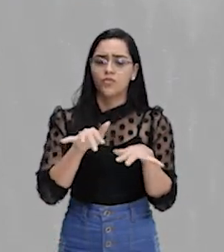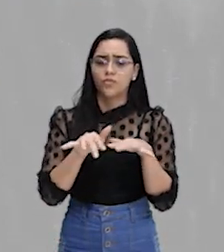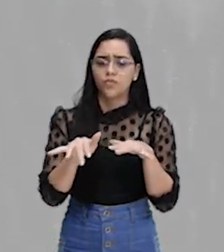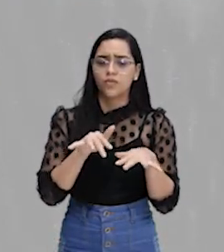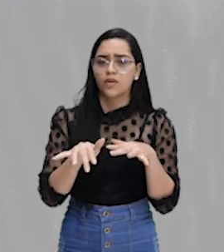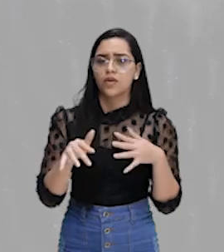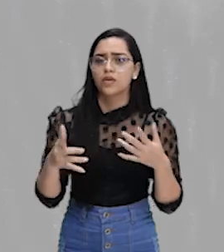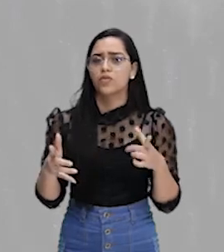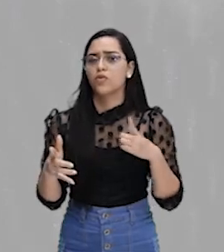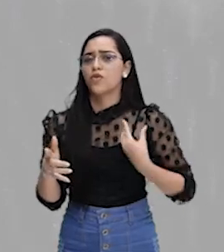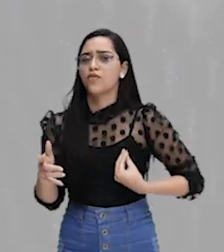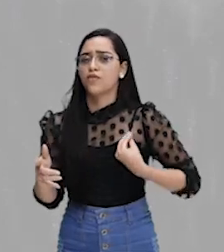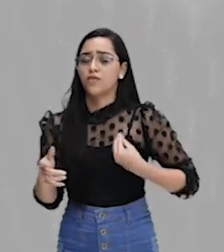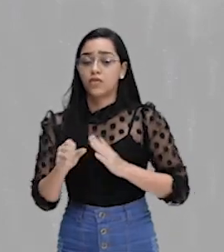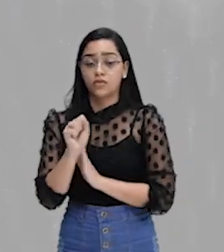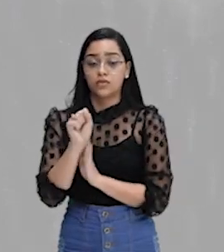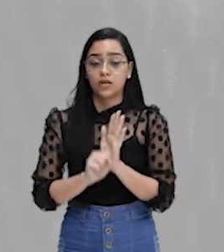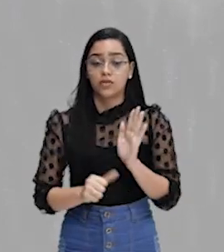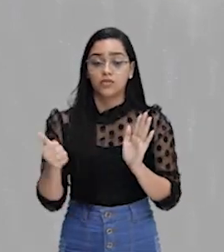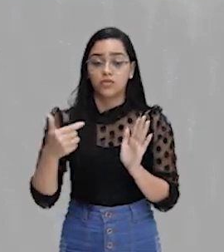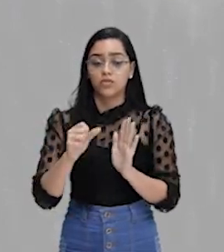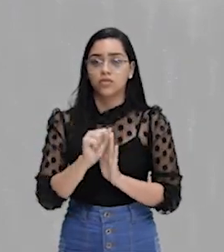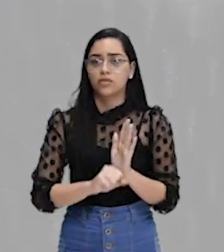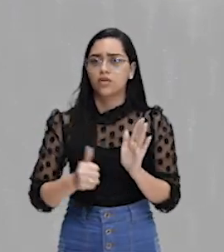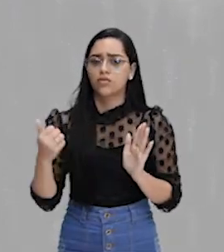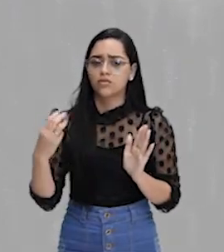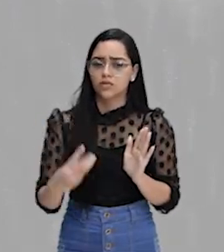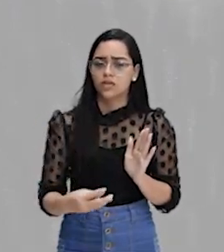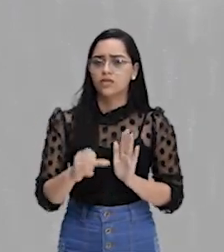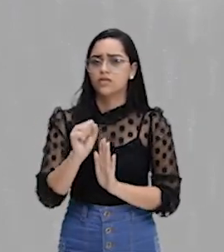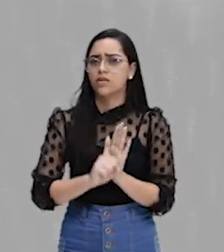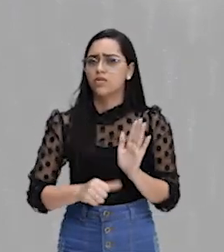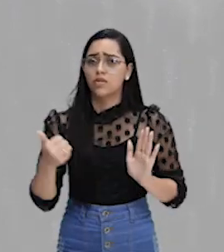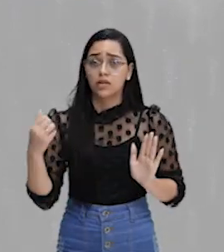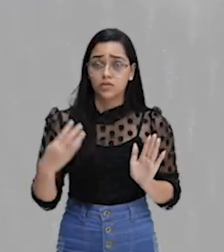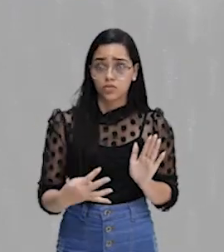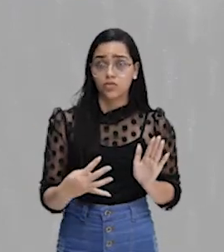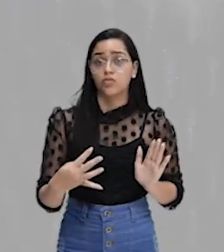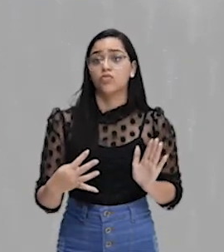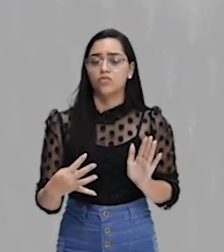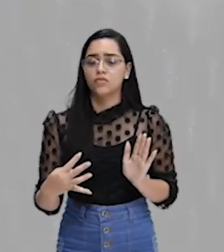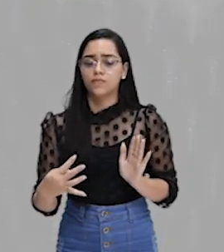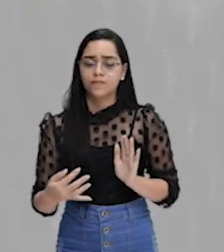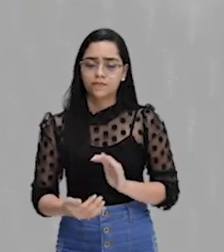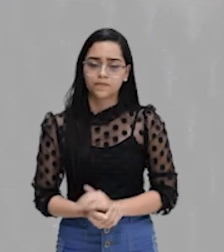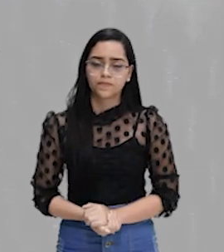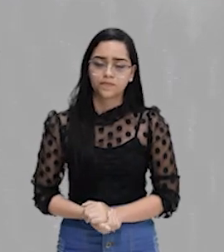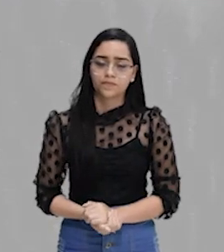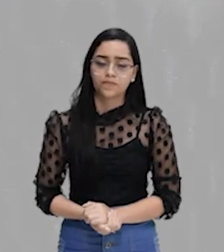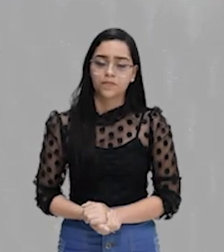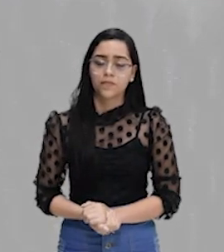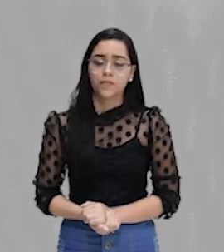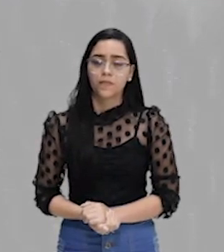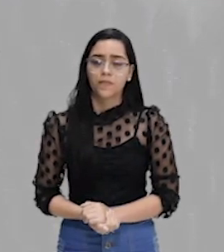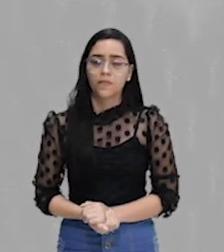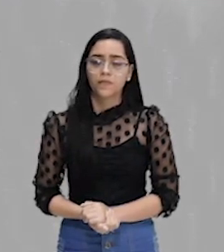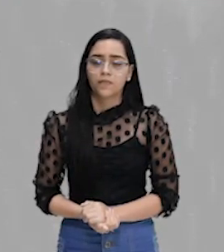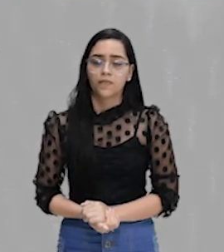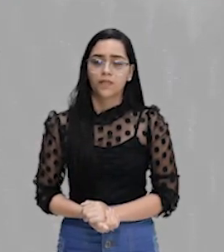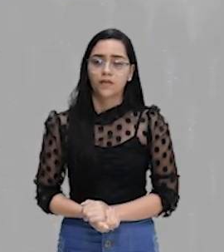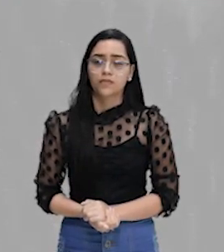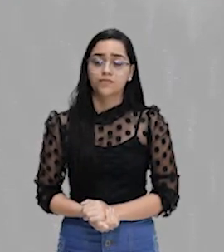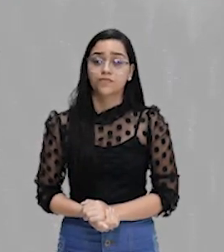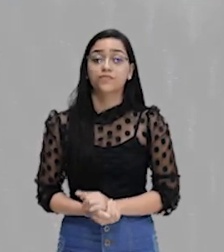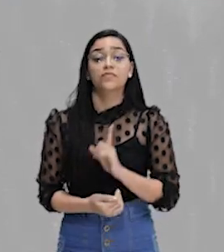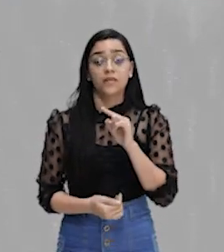ali presente no século XII, no século XIII, no século XIV, da Baixa Idade Média. O humanismo,